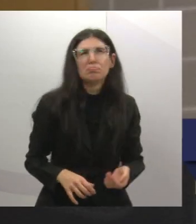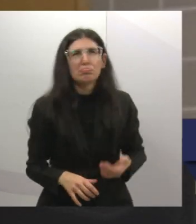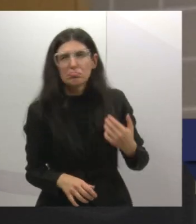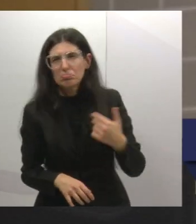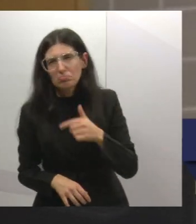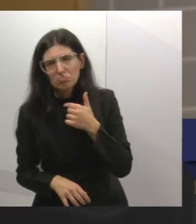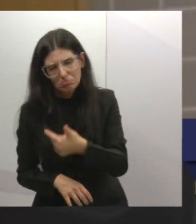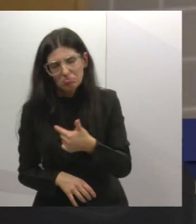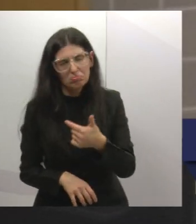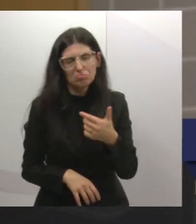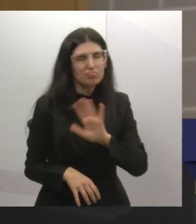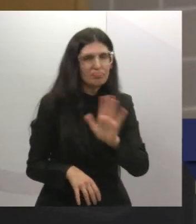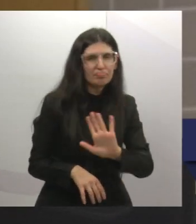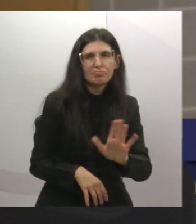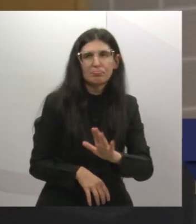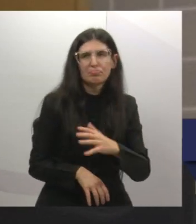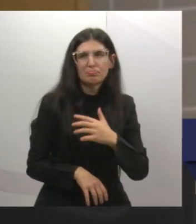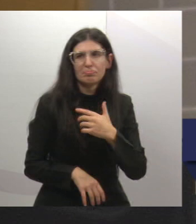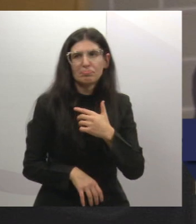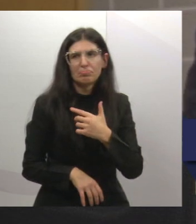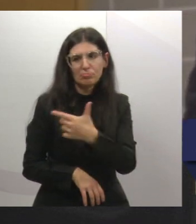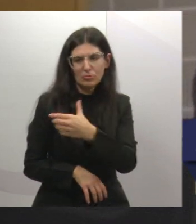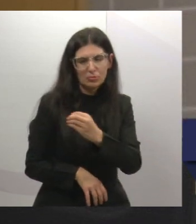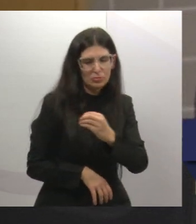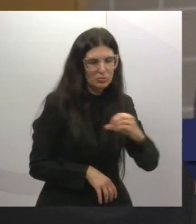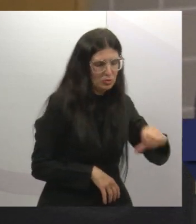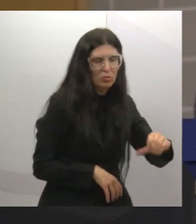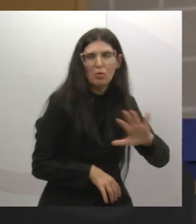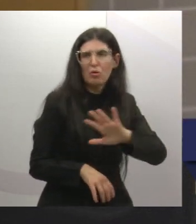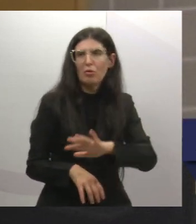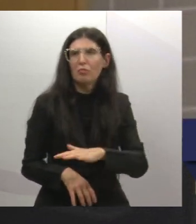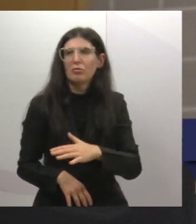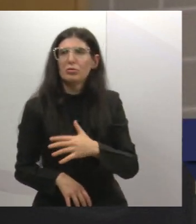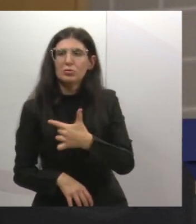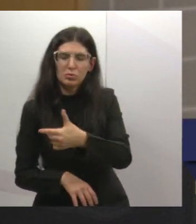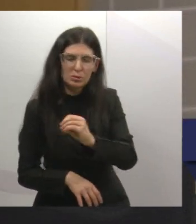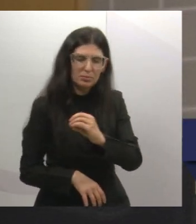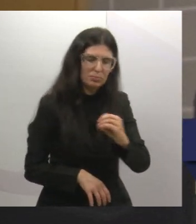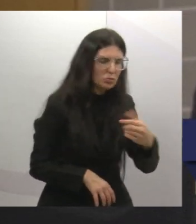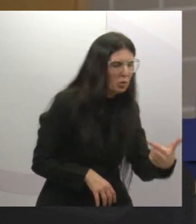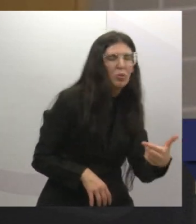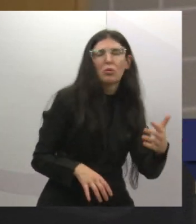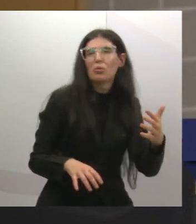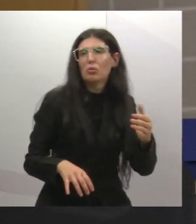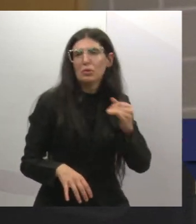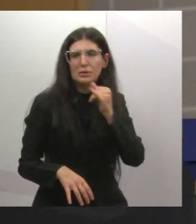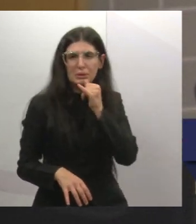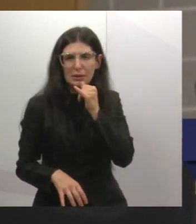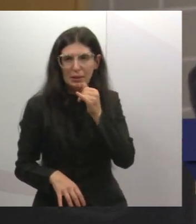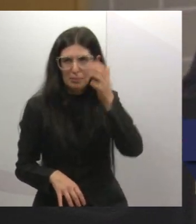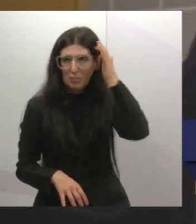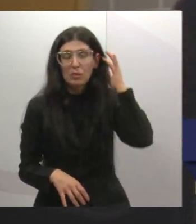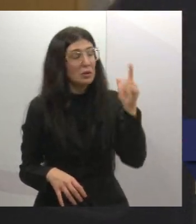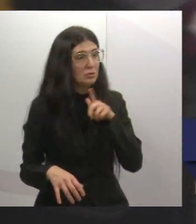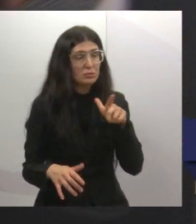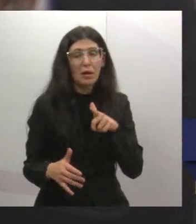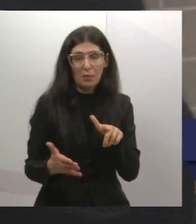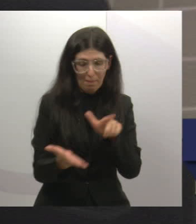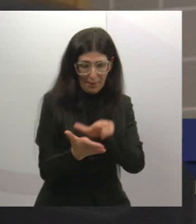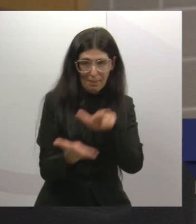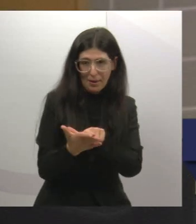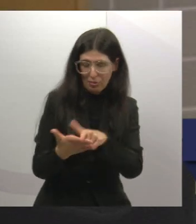em 99, 2002, vários anos, onde ele... Até eu tenho uma tabela aqui, só um segundinho.